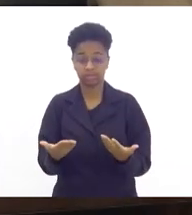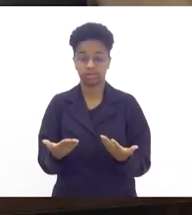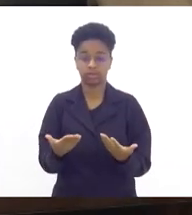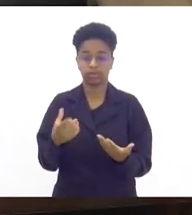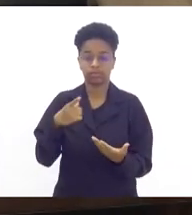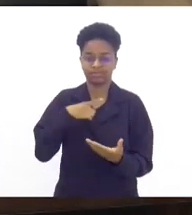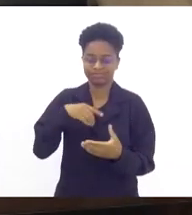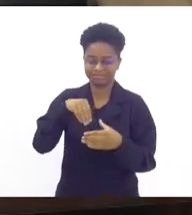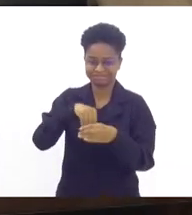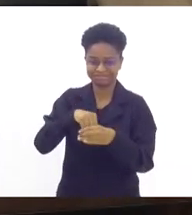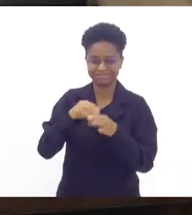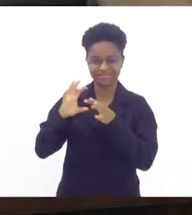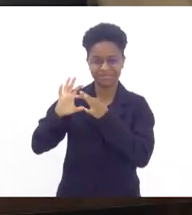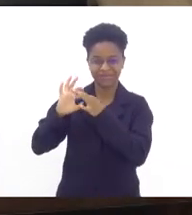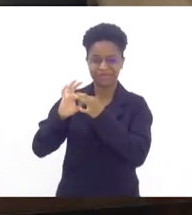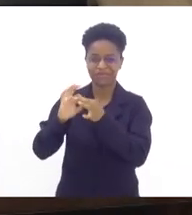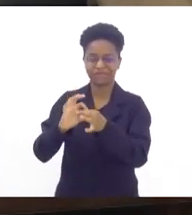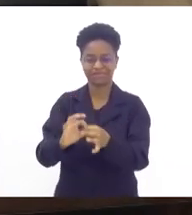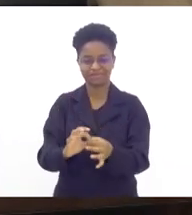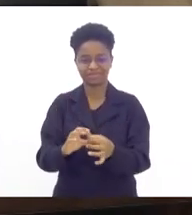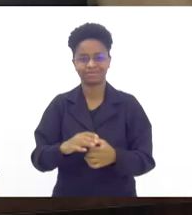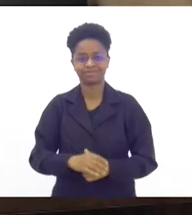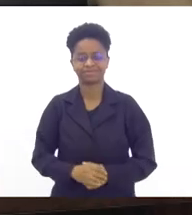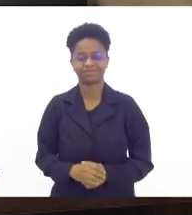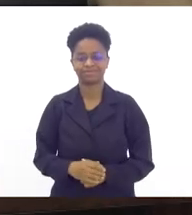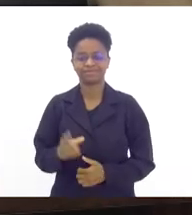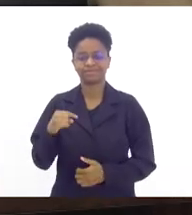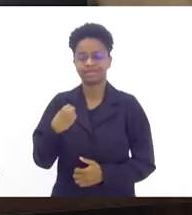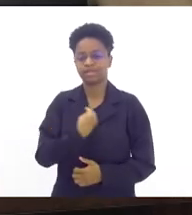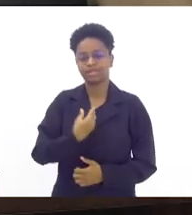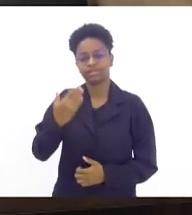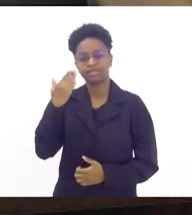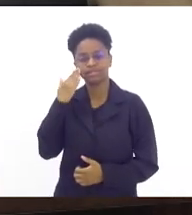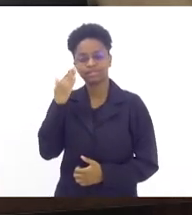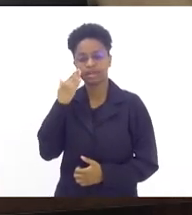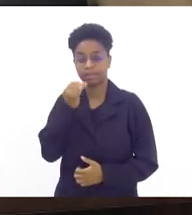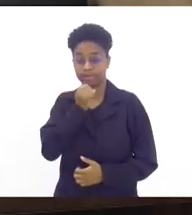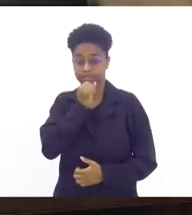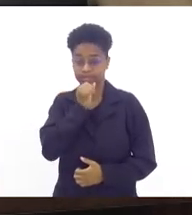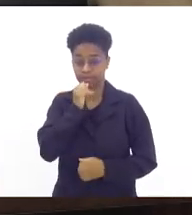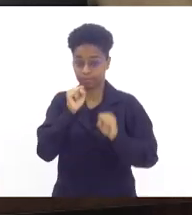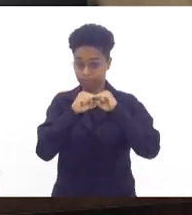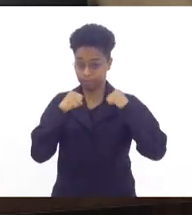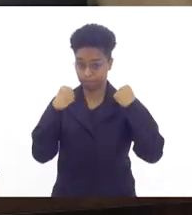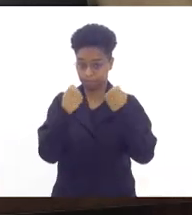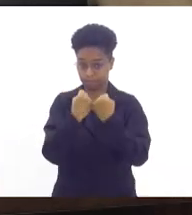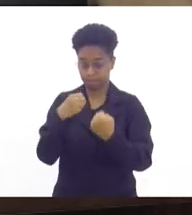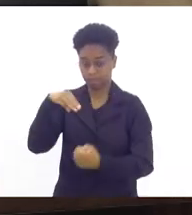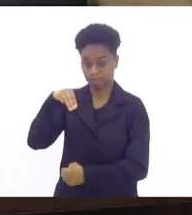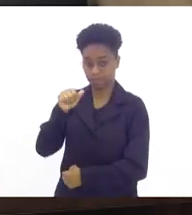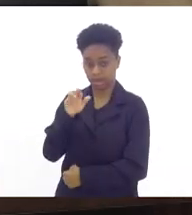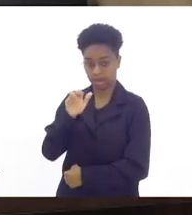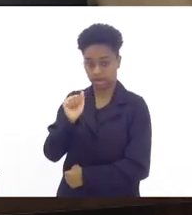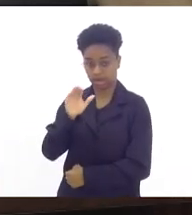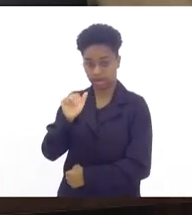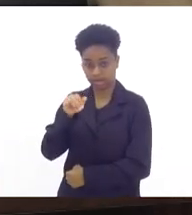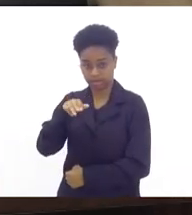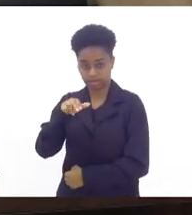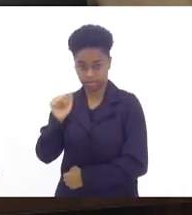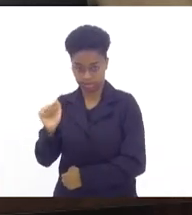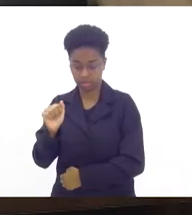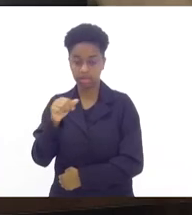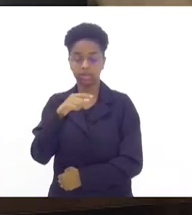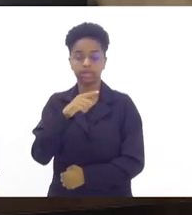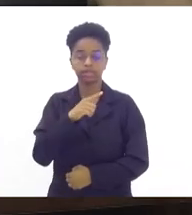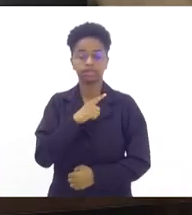de todo esse contexto sabemos que por exemplo Maracanã vou dar um exemplo do Maracanã essa questão